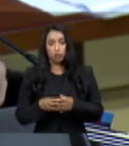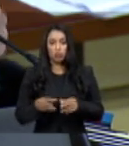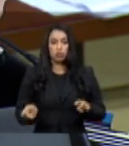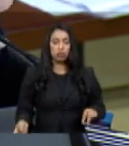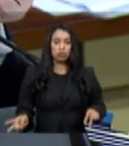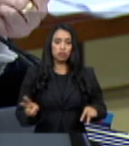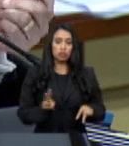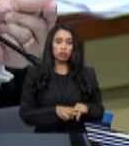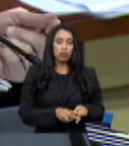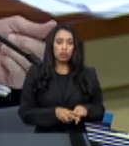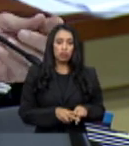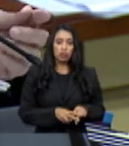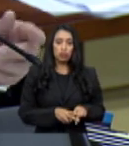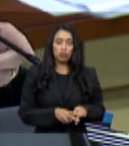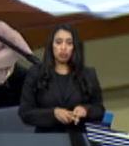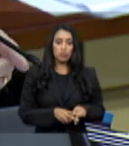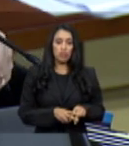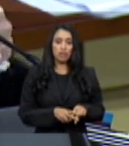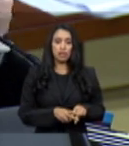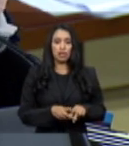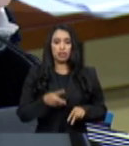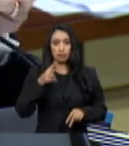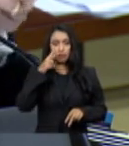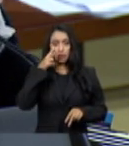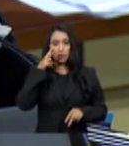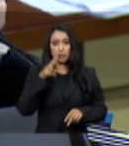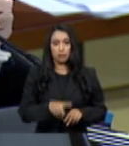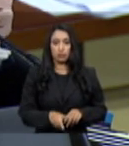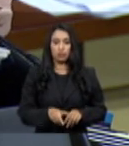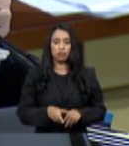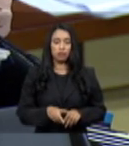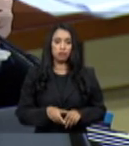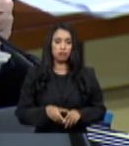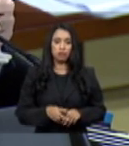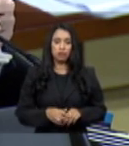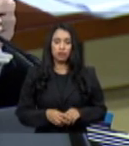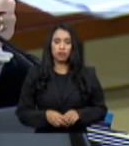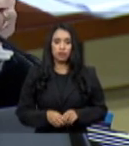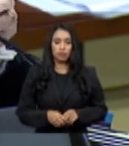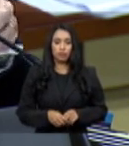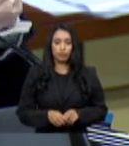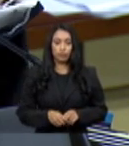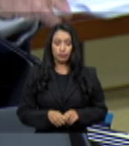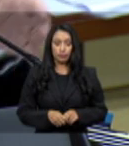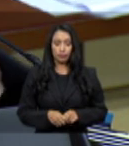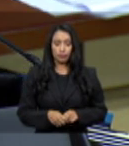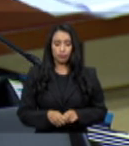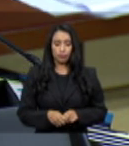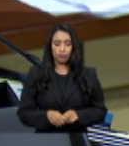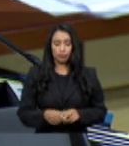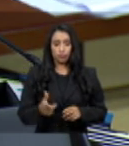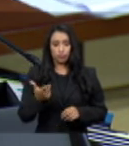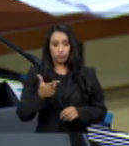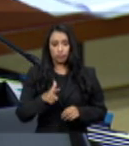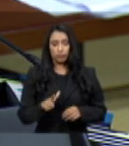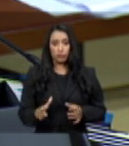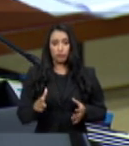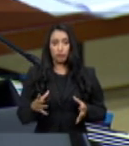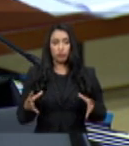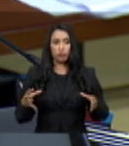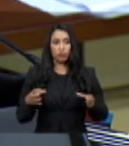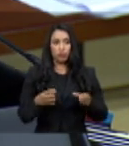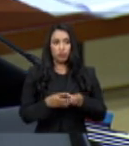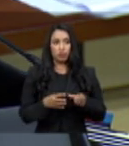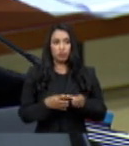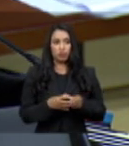preços substituições das prisões provisórias por medidas alternativas à outro conjunto de